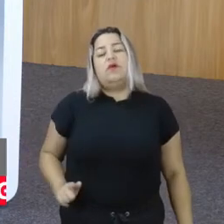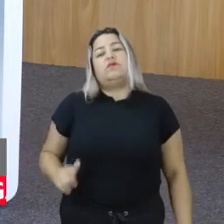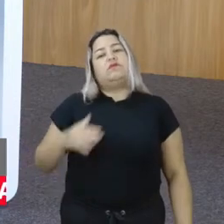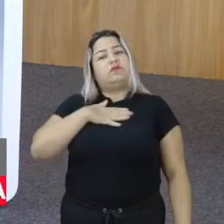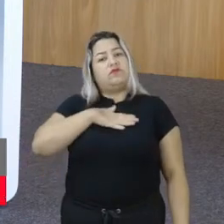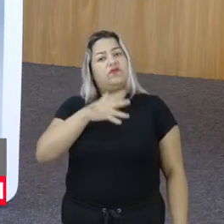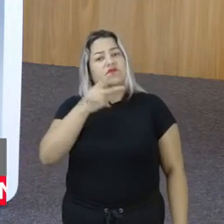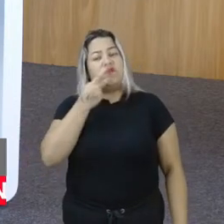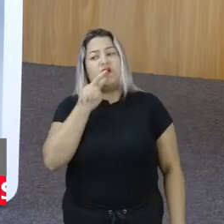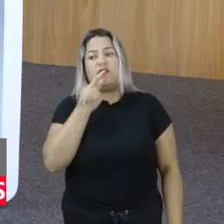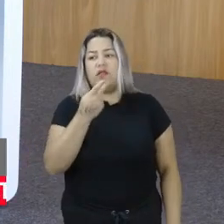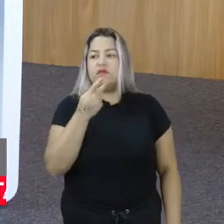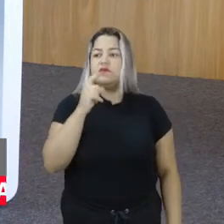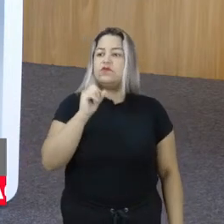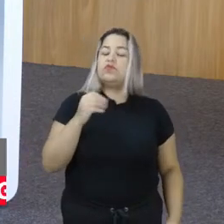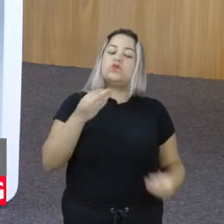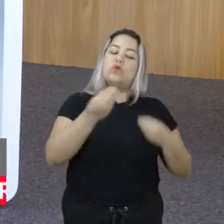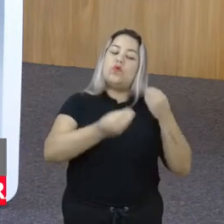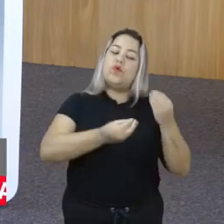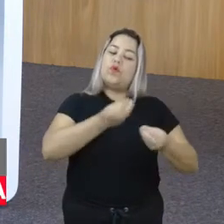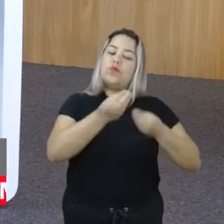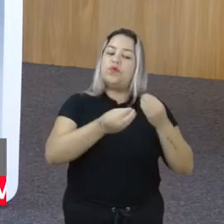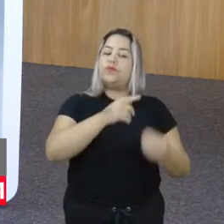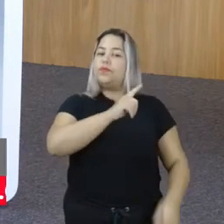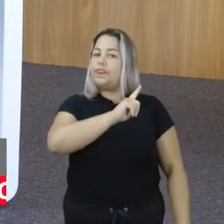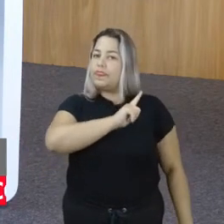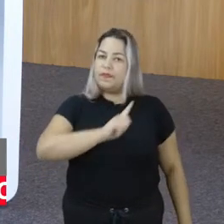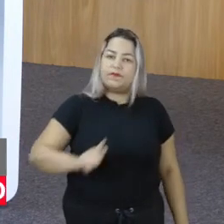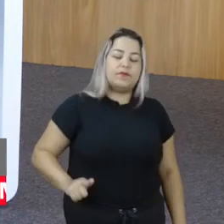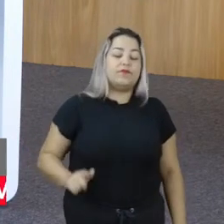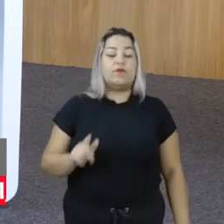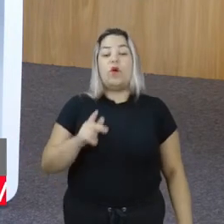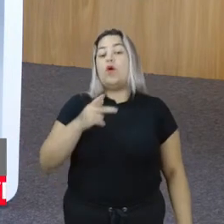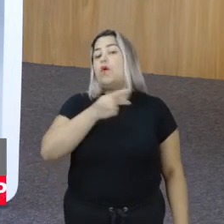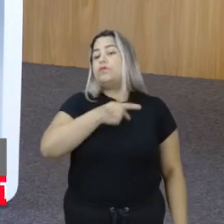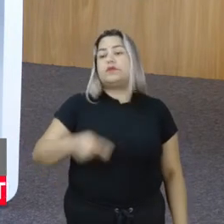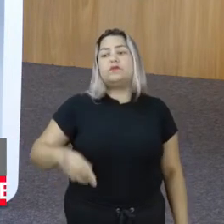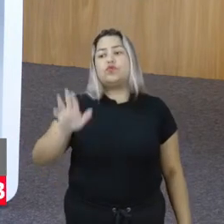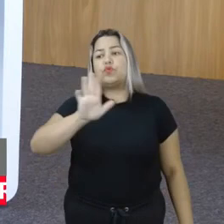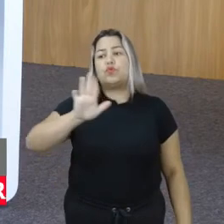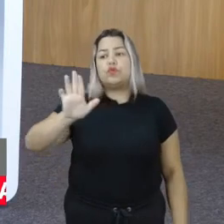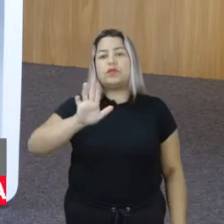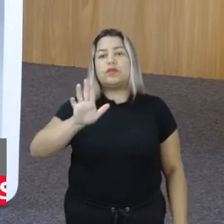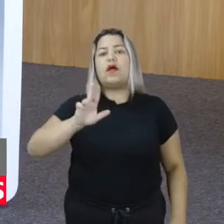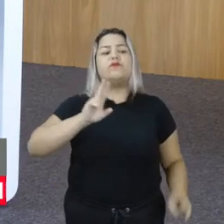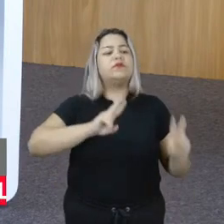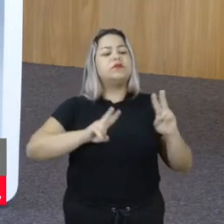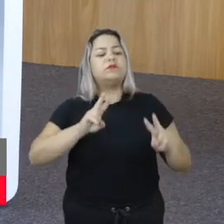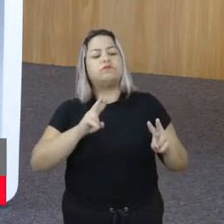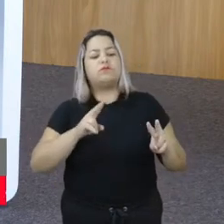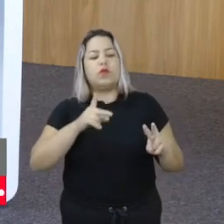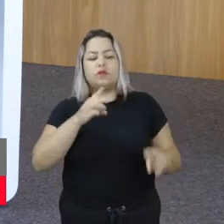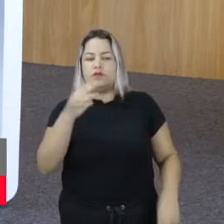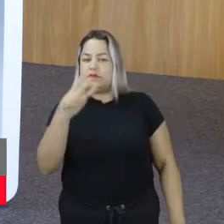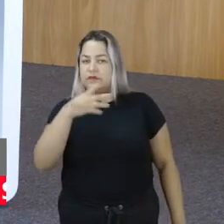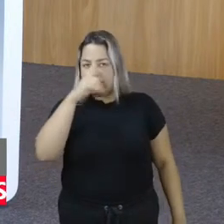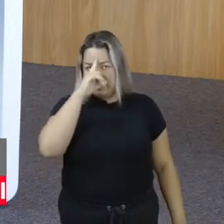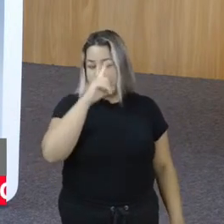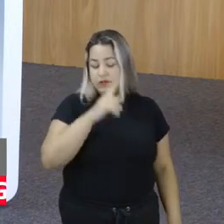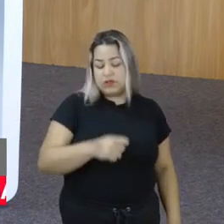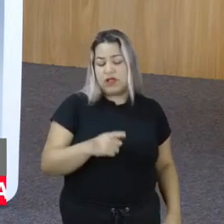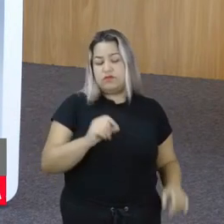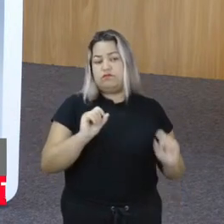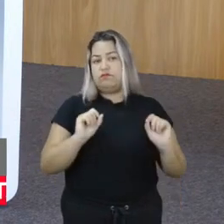você falasse um pouquinho de como é que o governo brasileiro, o governo Lula, está olhando nesse terceiro mandato para o Estado do Paraná e também um